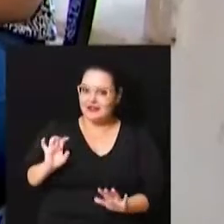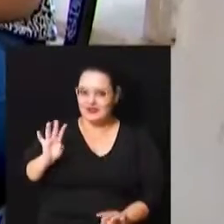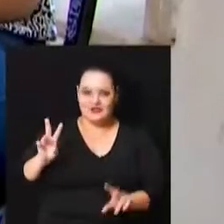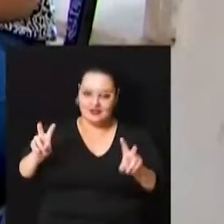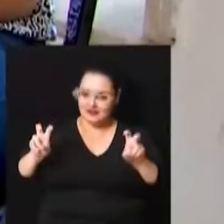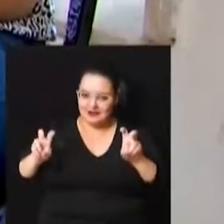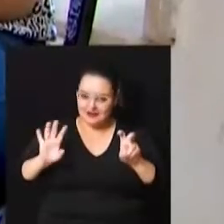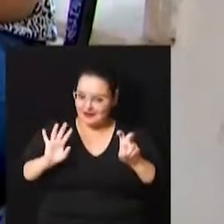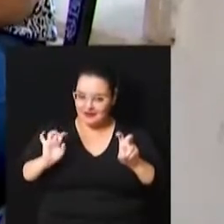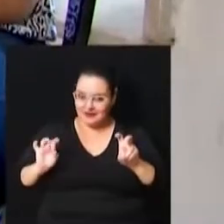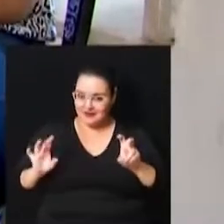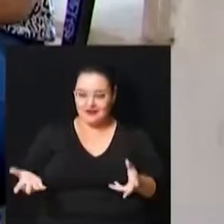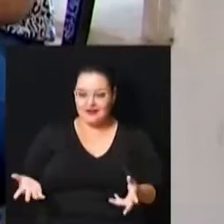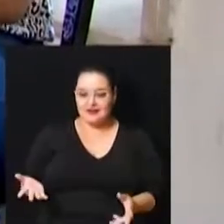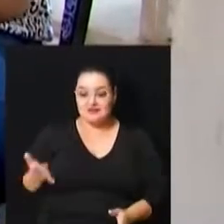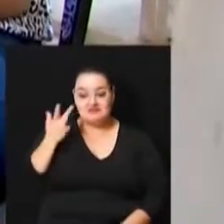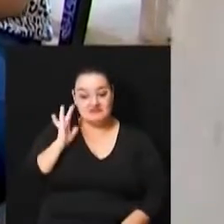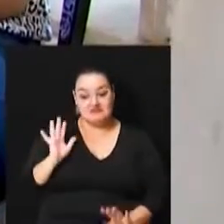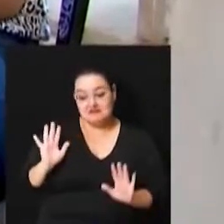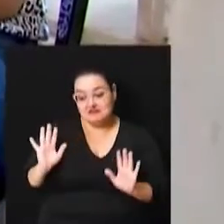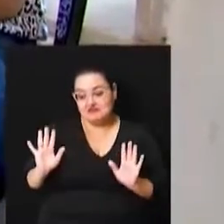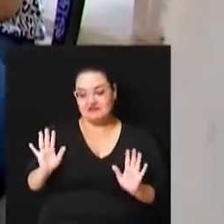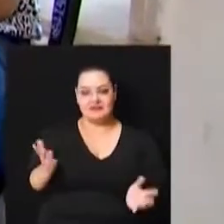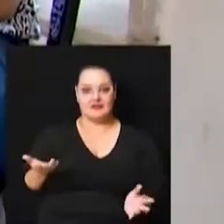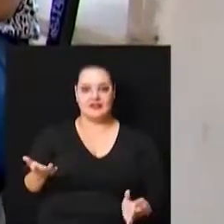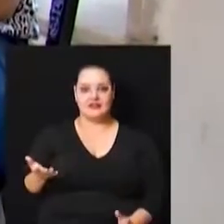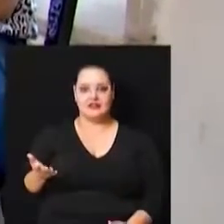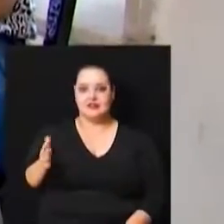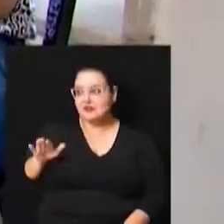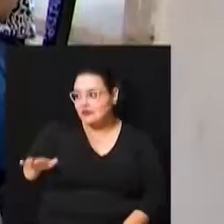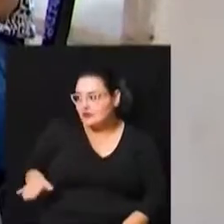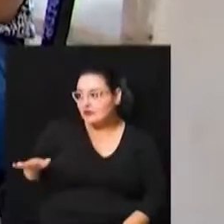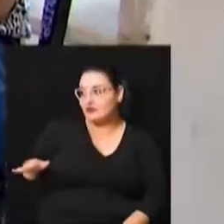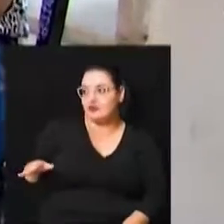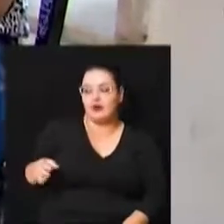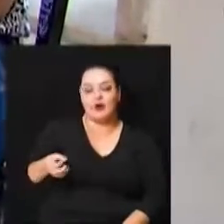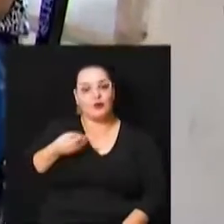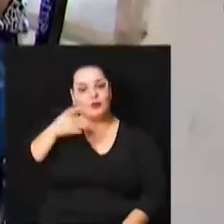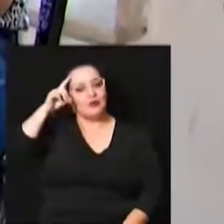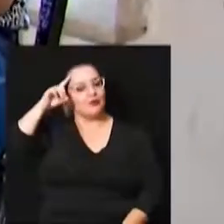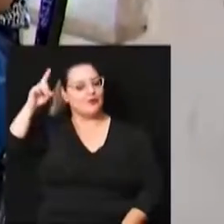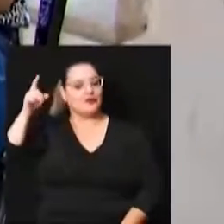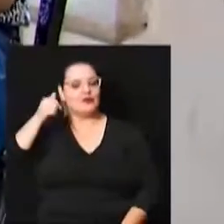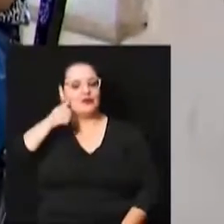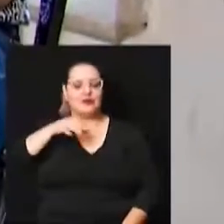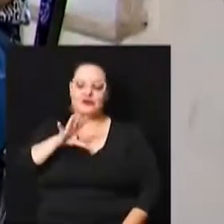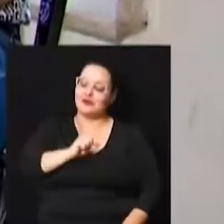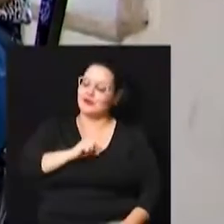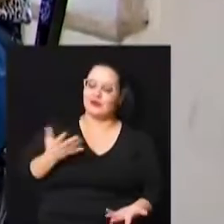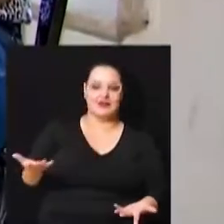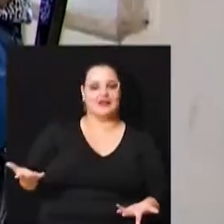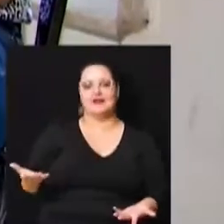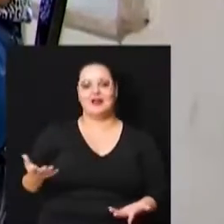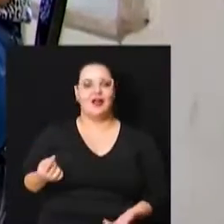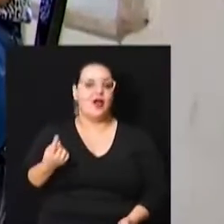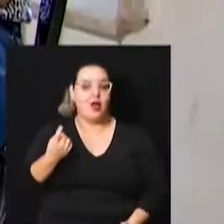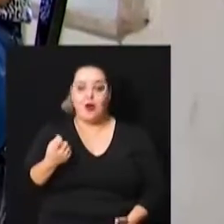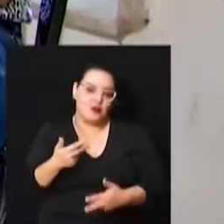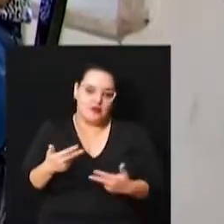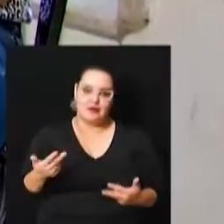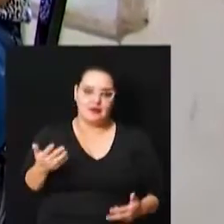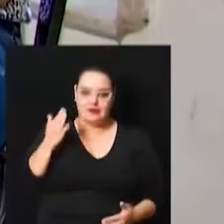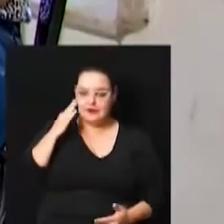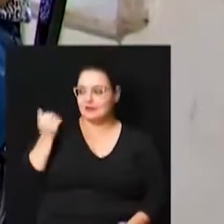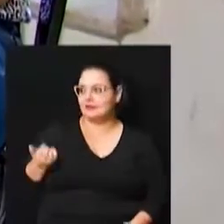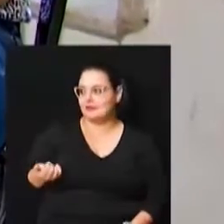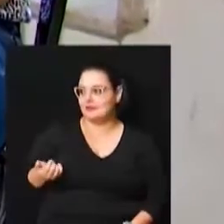essa frase também. Não sei porquê, mas desde pequenininho eu sei que bonjour, chérie Bom dia, querida. é a única coisa que eu